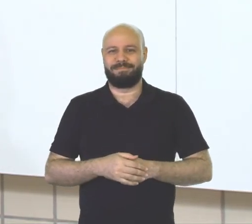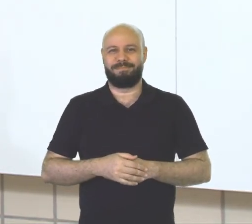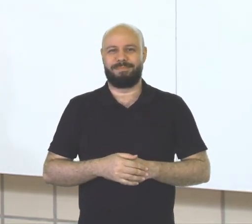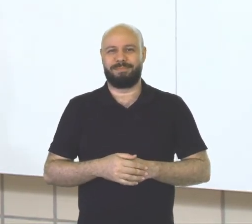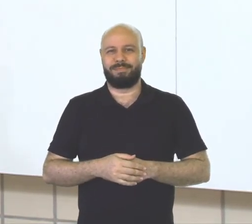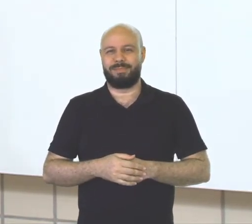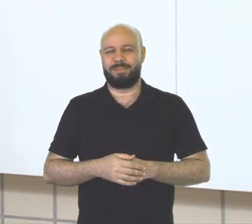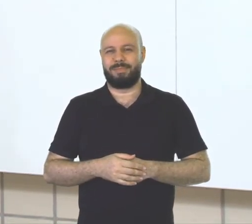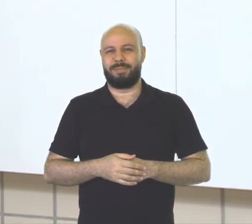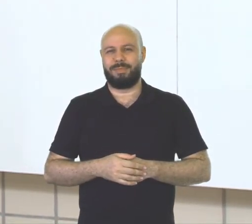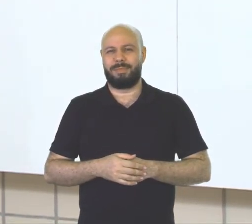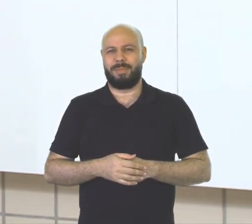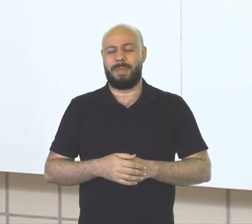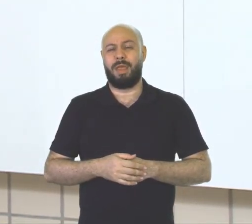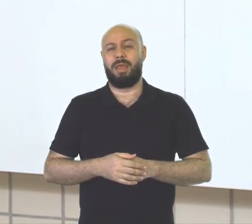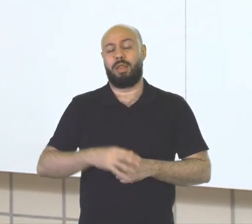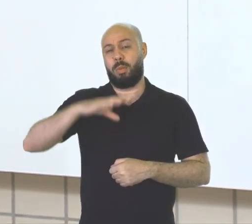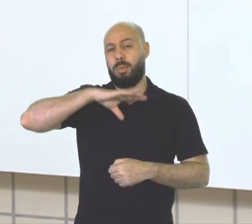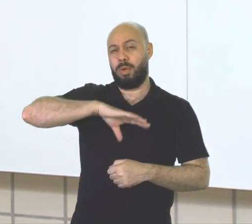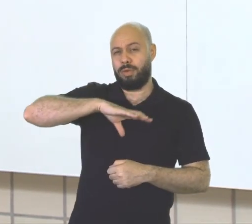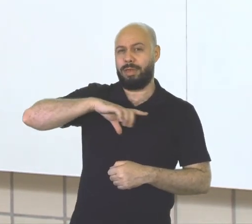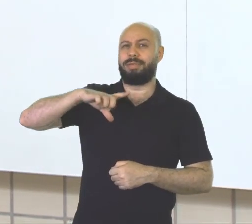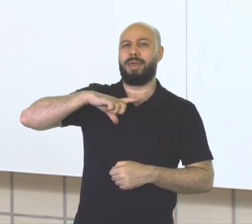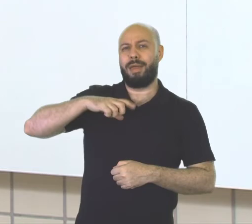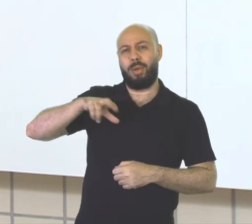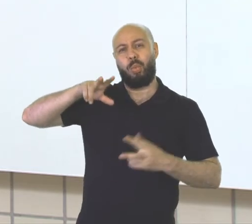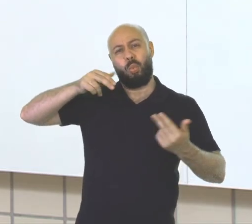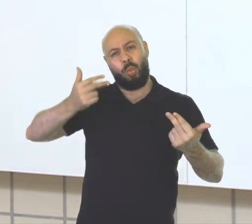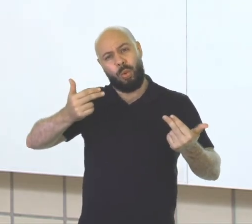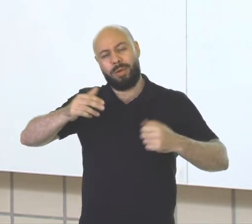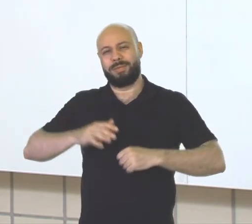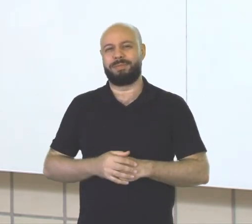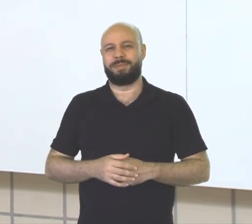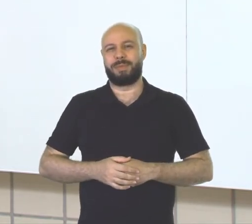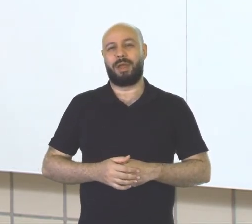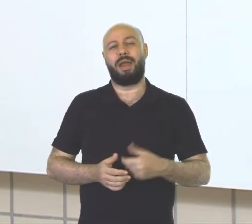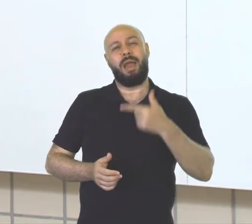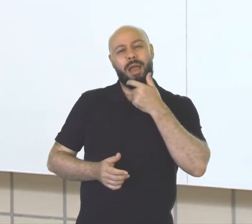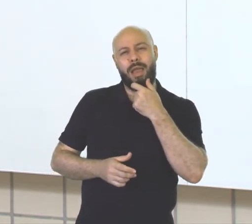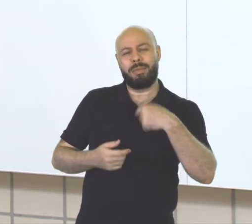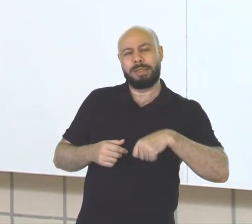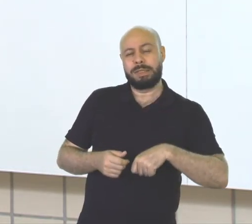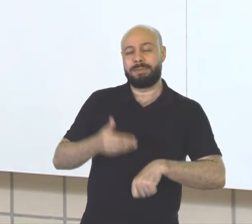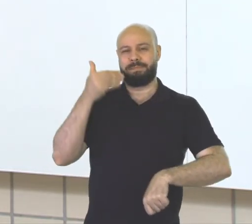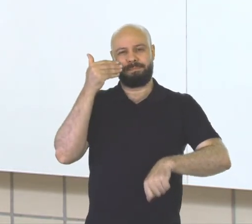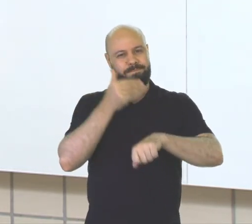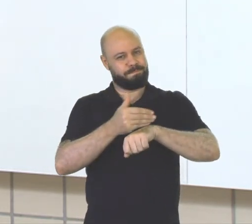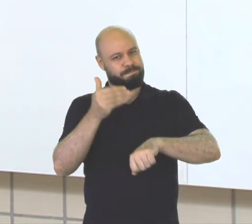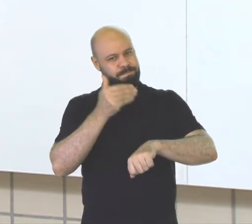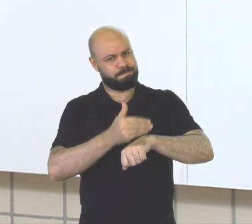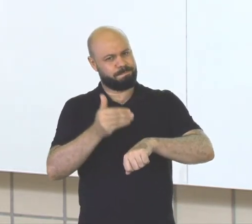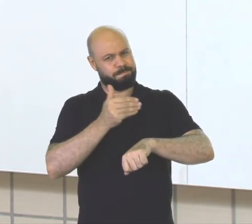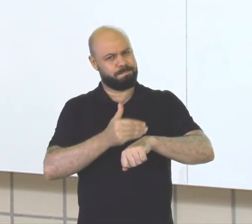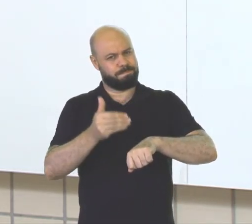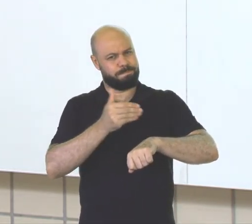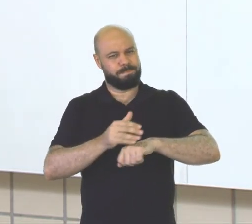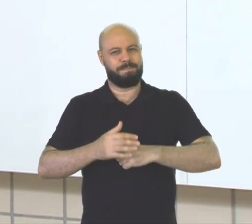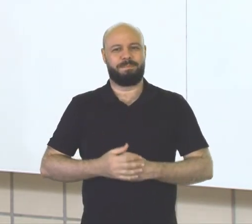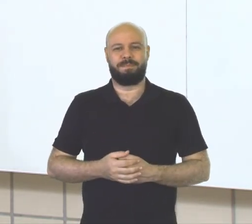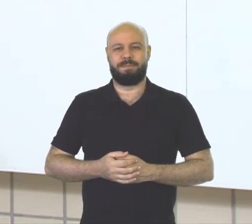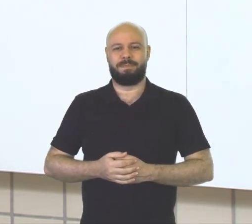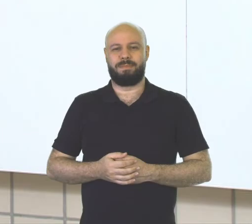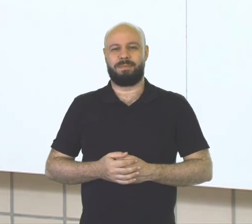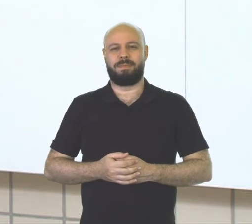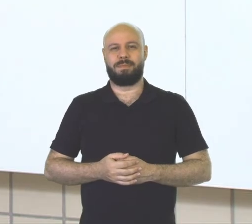também temos isso na nossa língua portuguesa. O que nós temos que fazer em inglês é treinar, treinar bastante